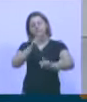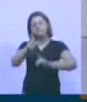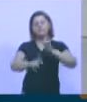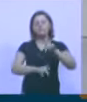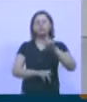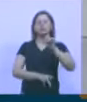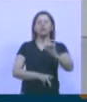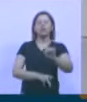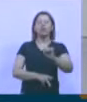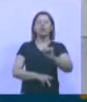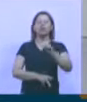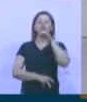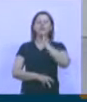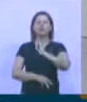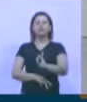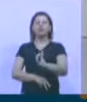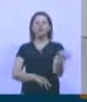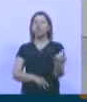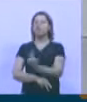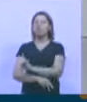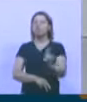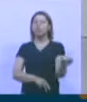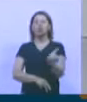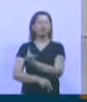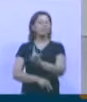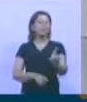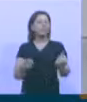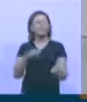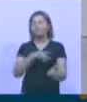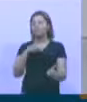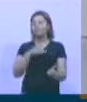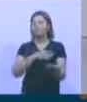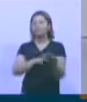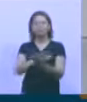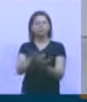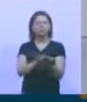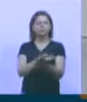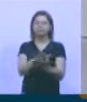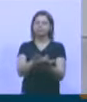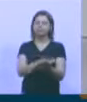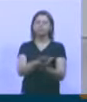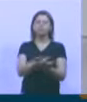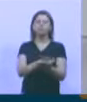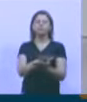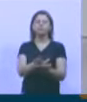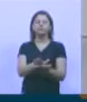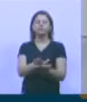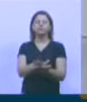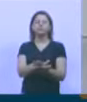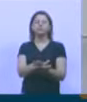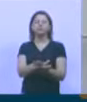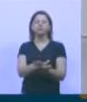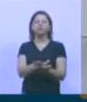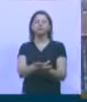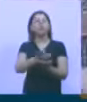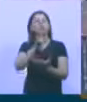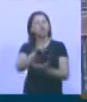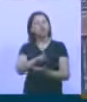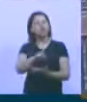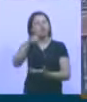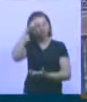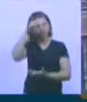ele dizia era, "Não tenhais medo." It is Satan that put fears into us. É